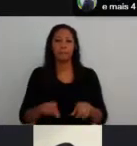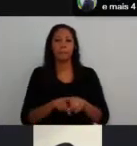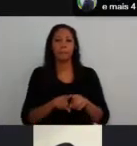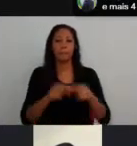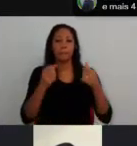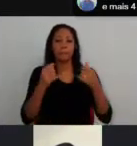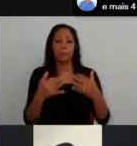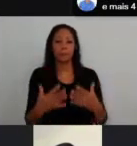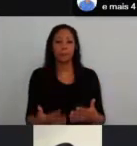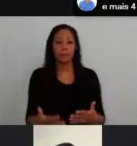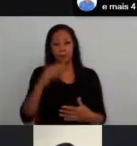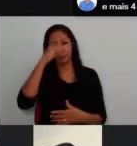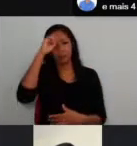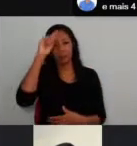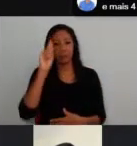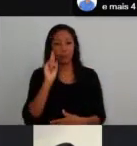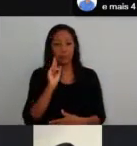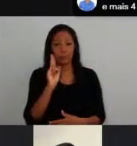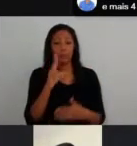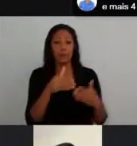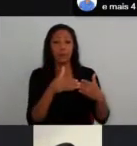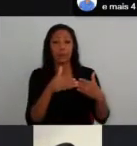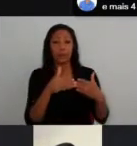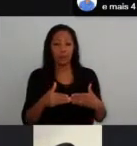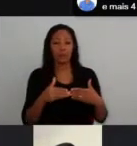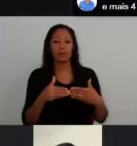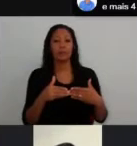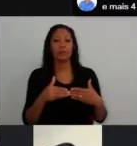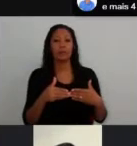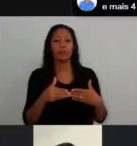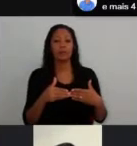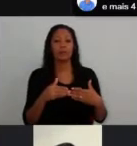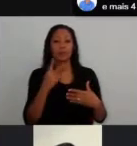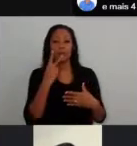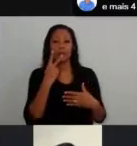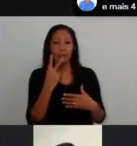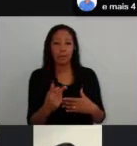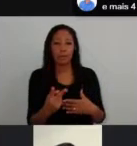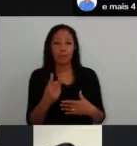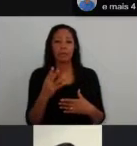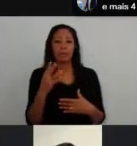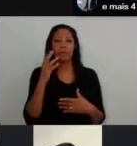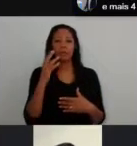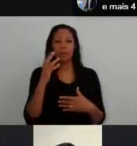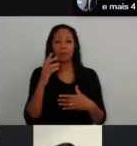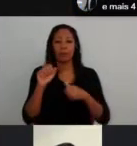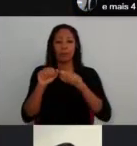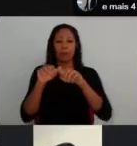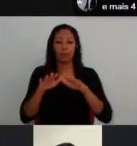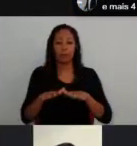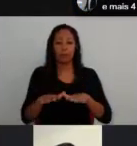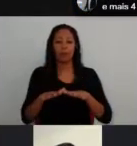vereadora Raimunda Nilda solicitou em requerimento verbal, ouvindo o plenário a votação nominal do requerimento legislativo número